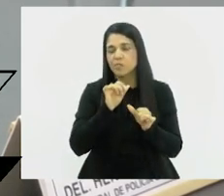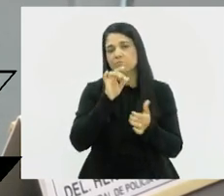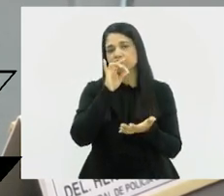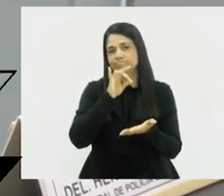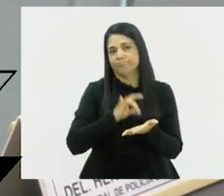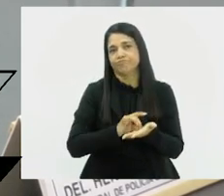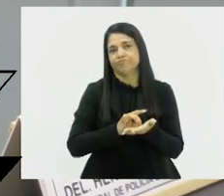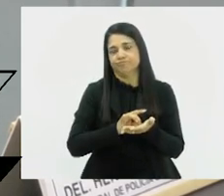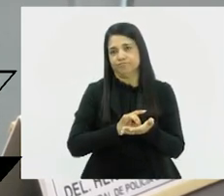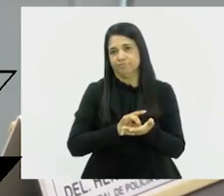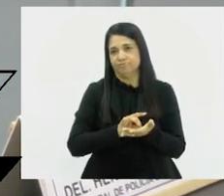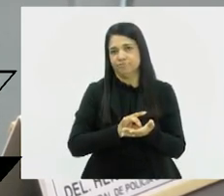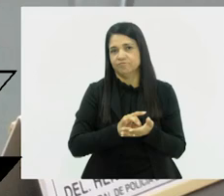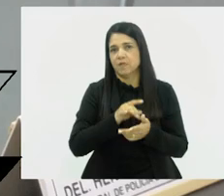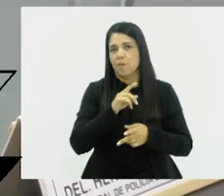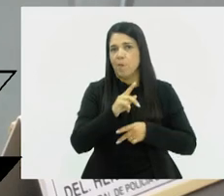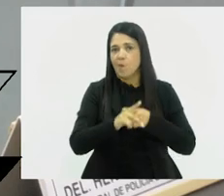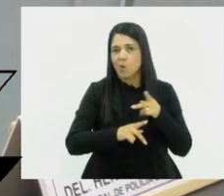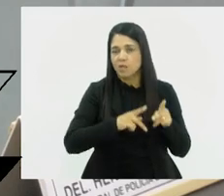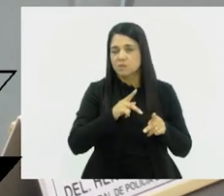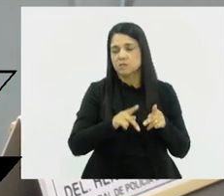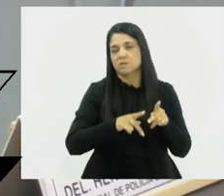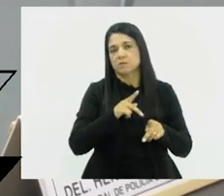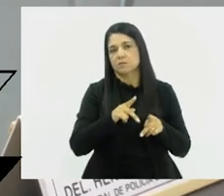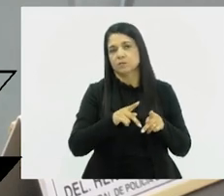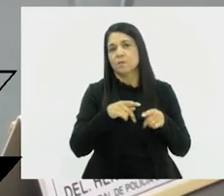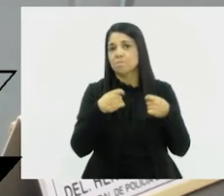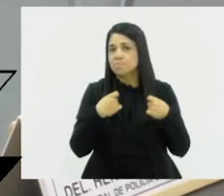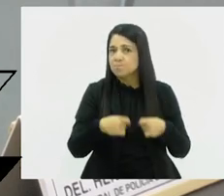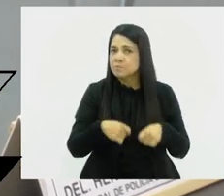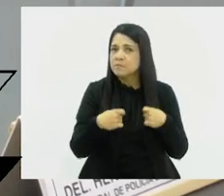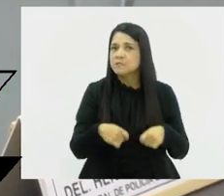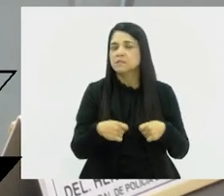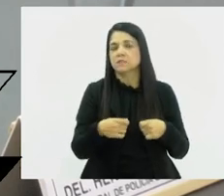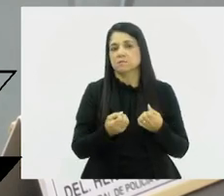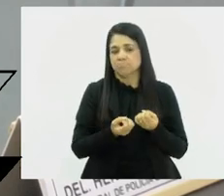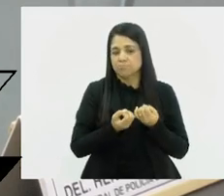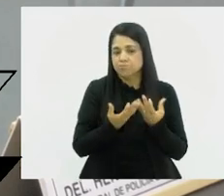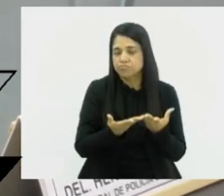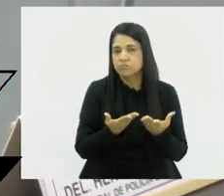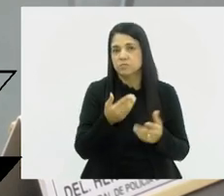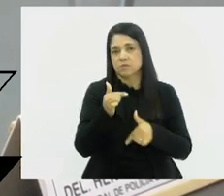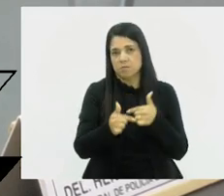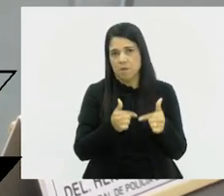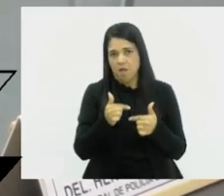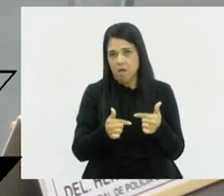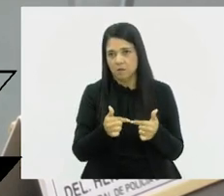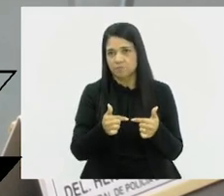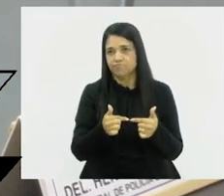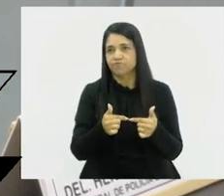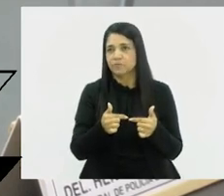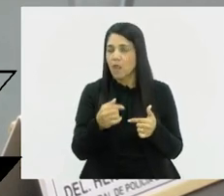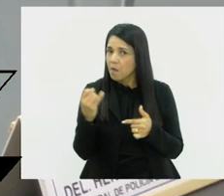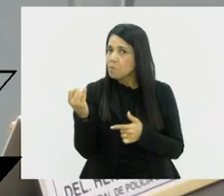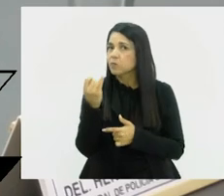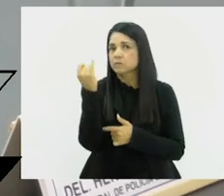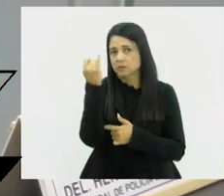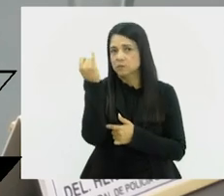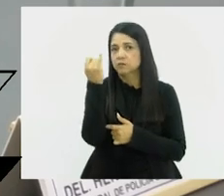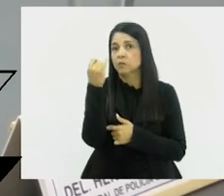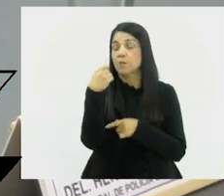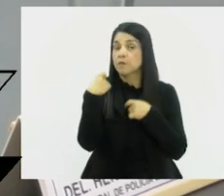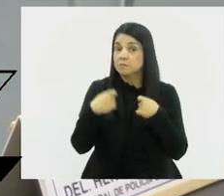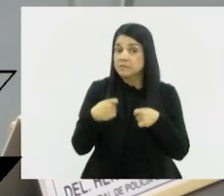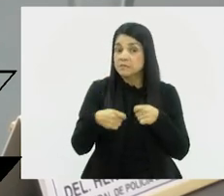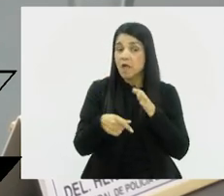sociedade ali, daquela população que precisa dessa prestação de serviço. Eu entendo que isso é absolutamente relevante, mas